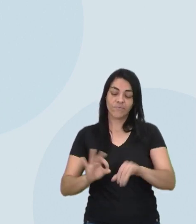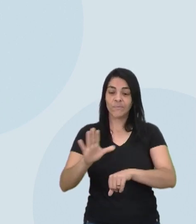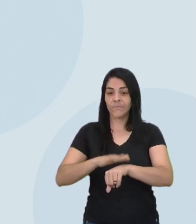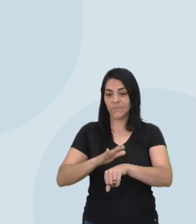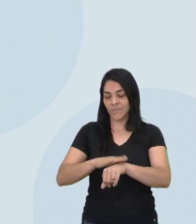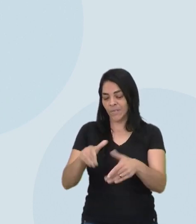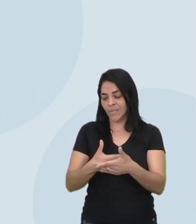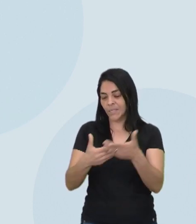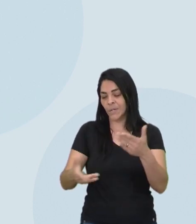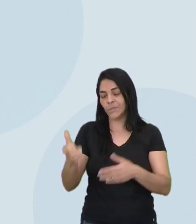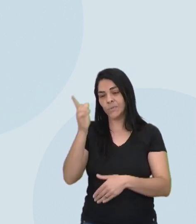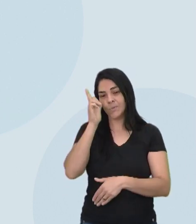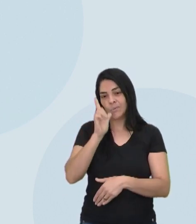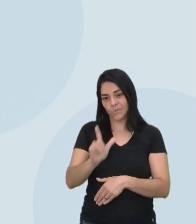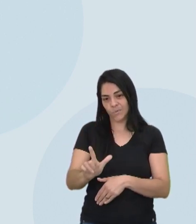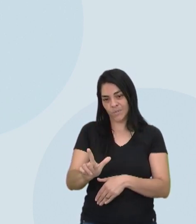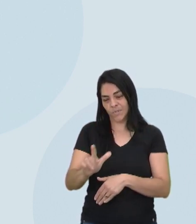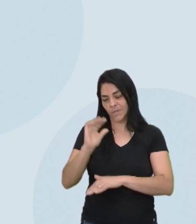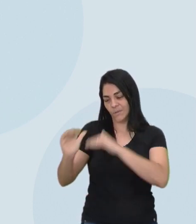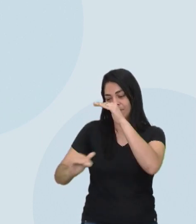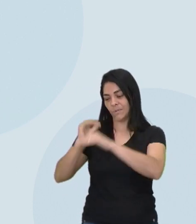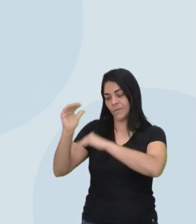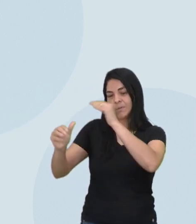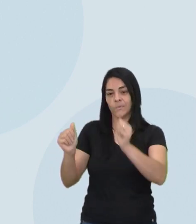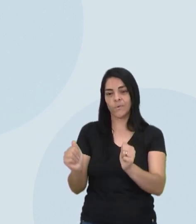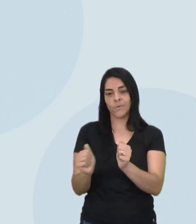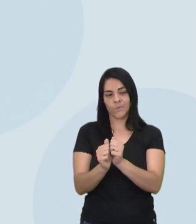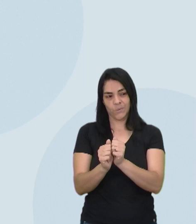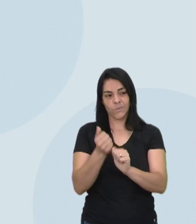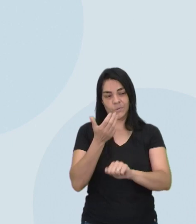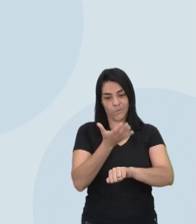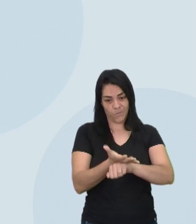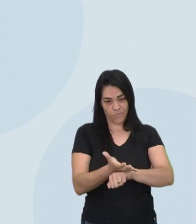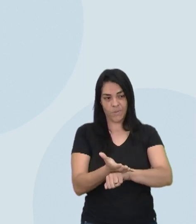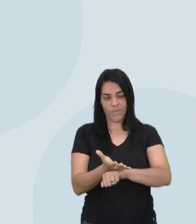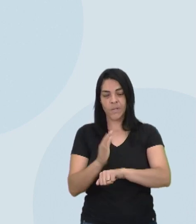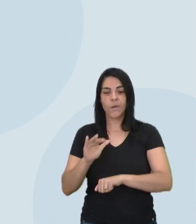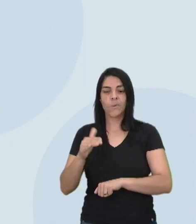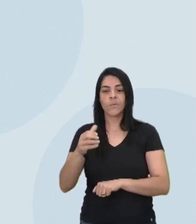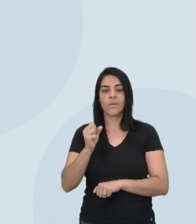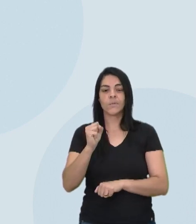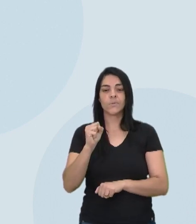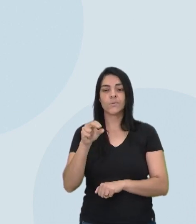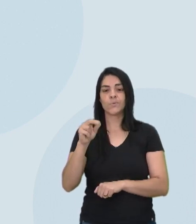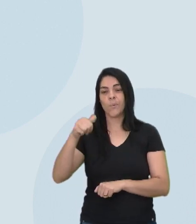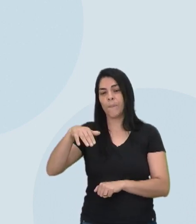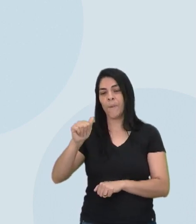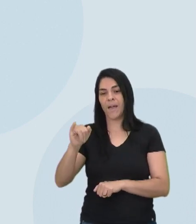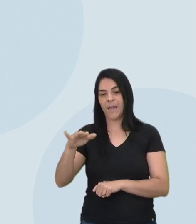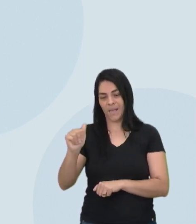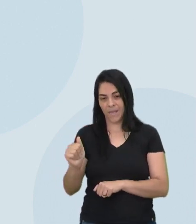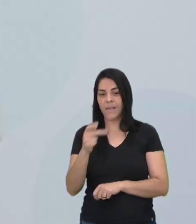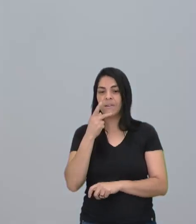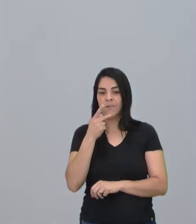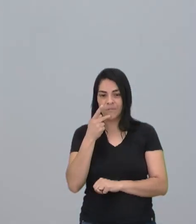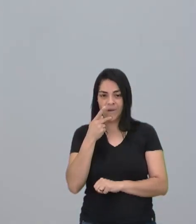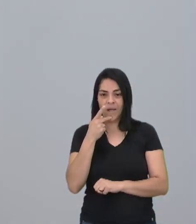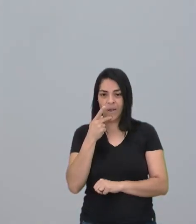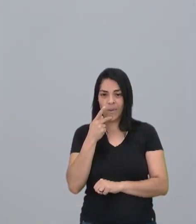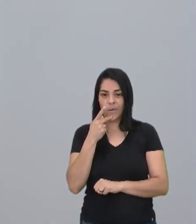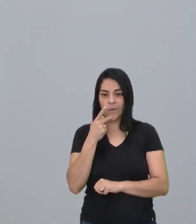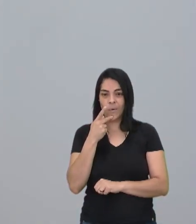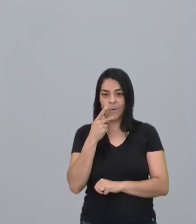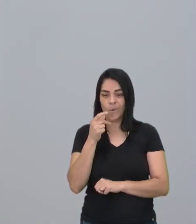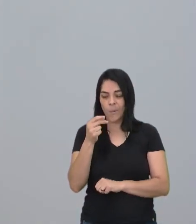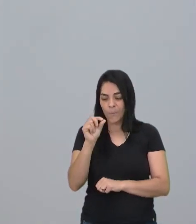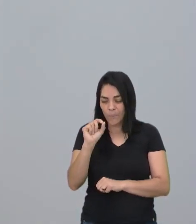começou a desenvolver com eles aqui no nosso componente, né? Inclusive, quando a Sumaya falou a respeito dos piolhos de cobra, né? A